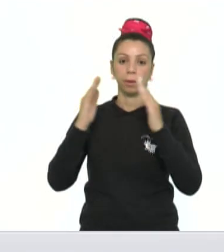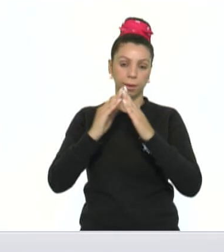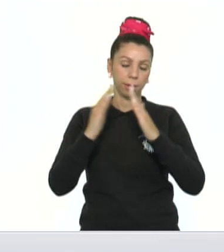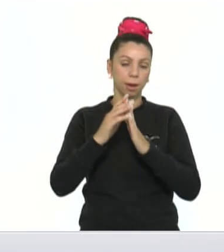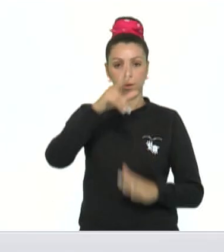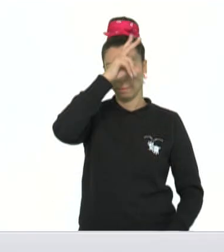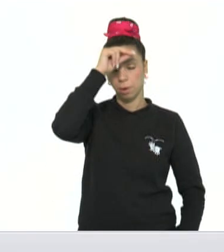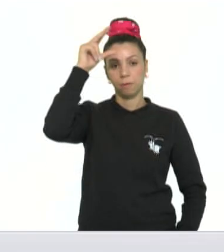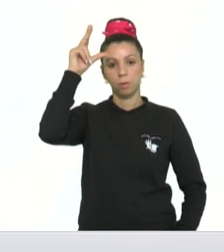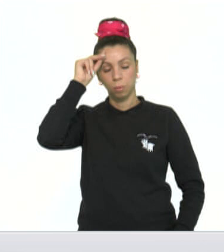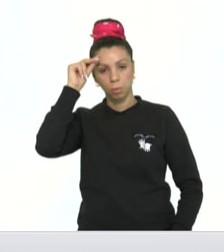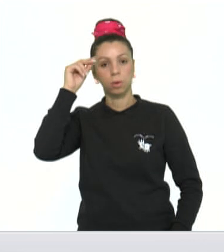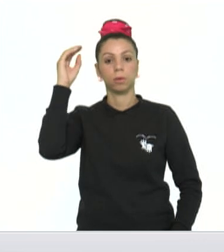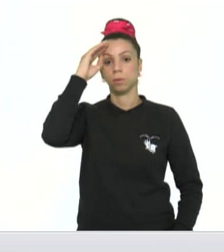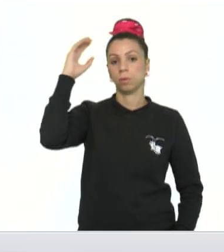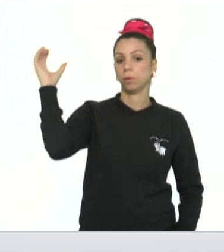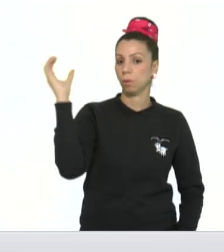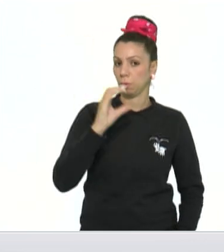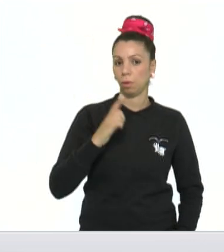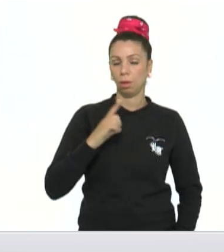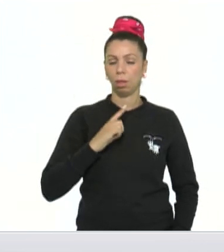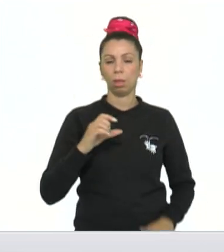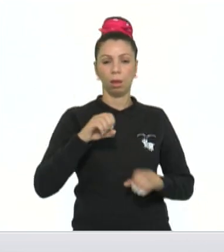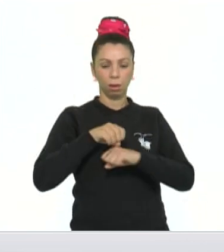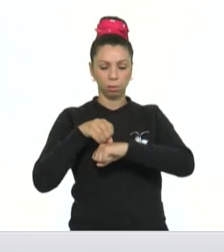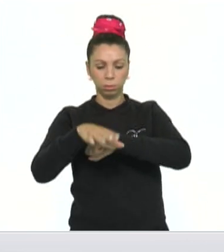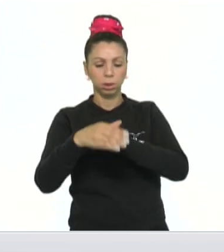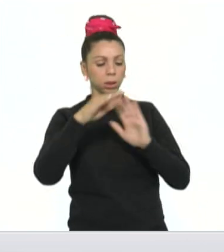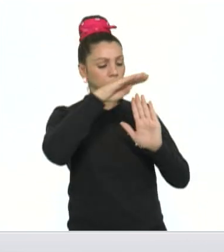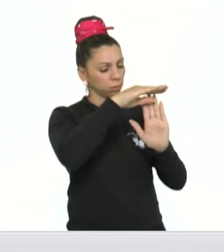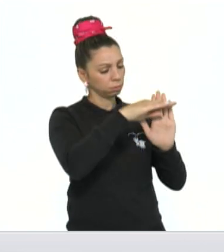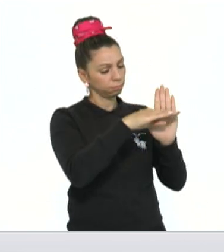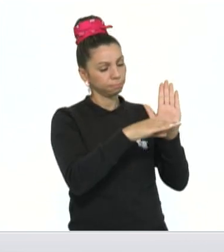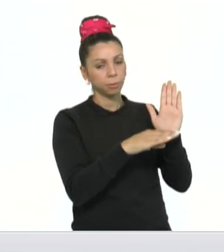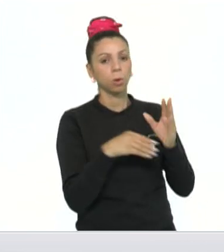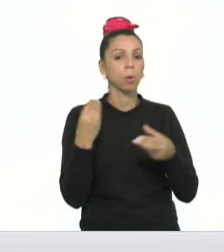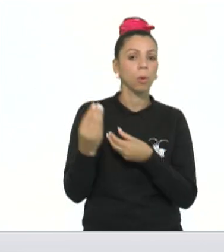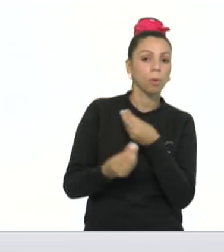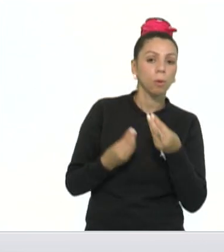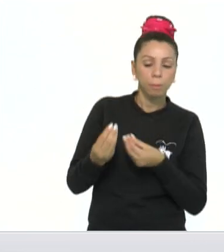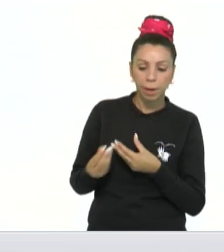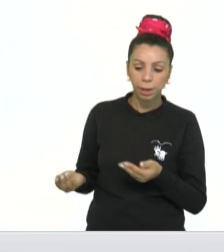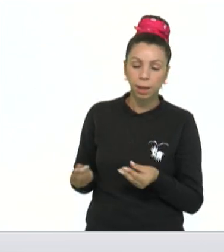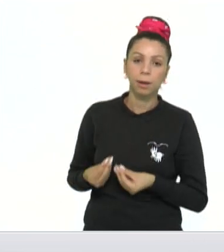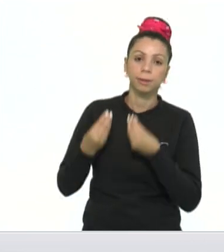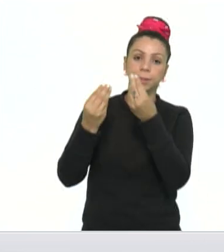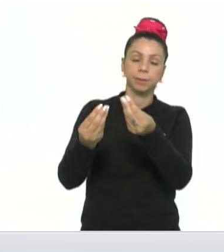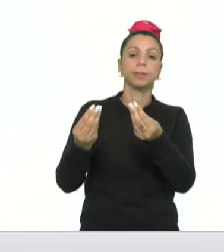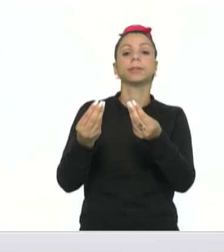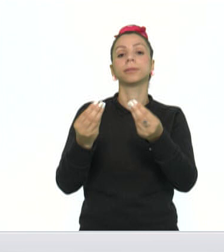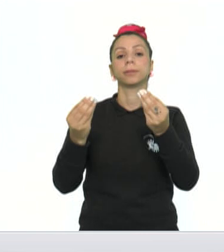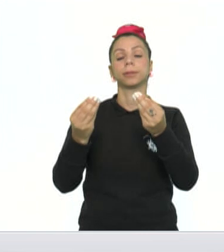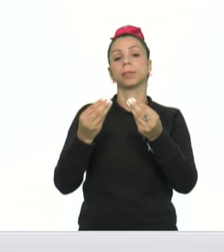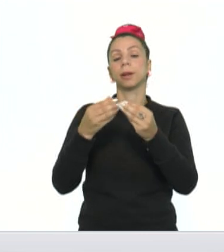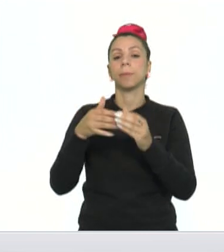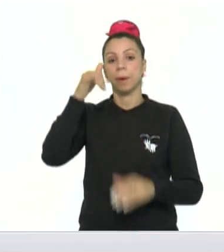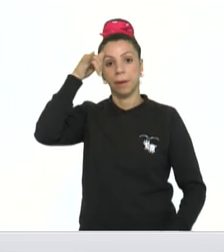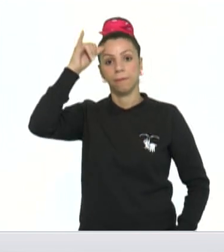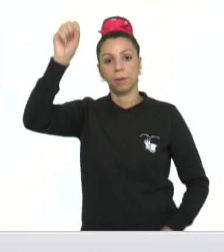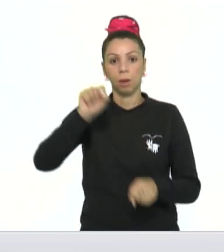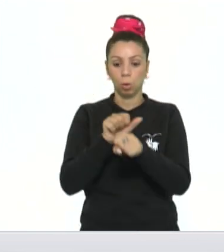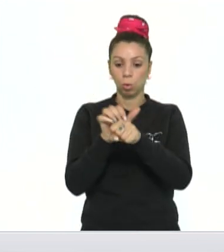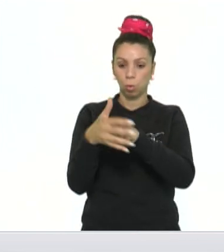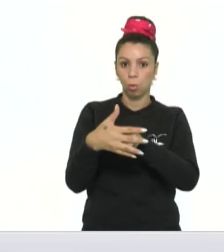Prefeitura de Curitiba separou algumas dicas de como proceder à entrega da comida, para evitar a propagação do novo